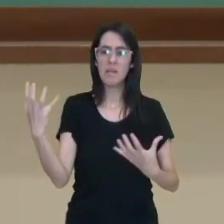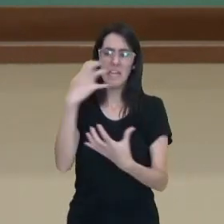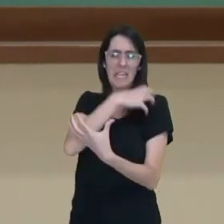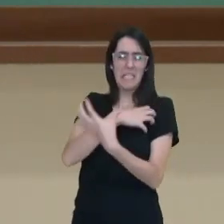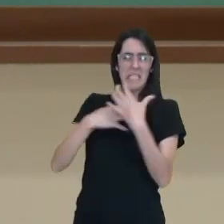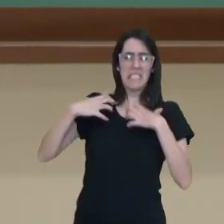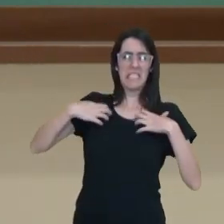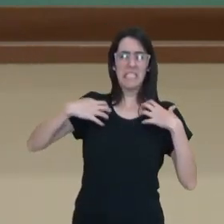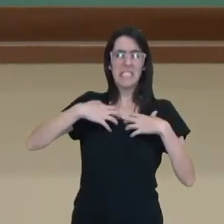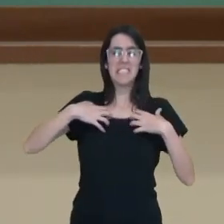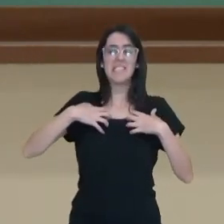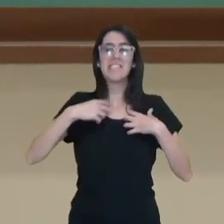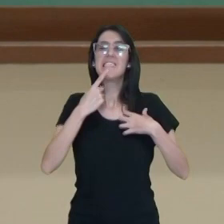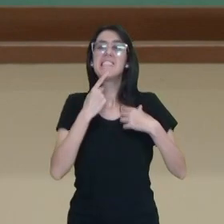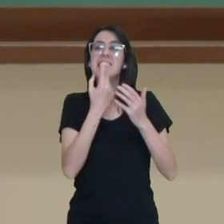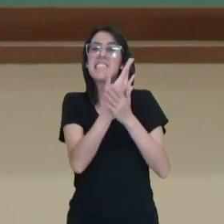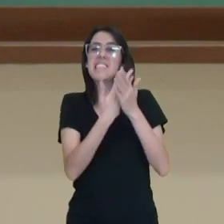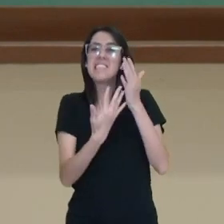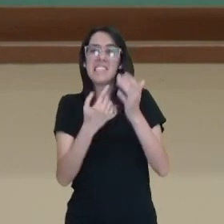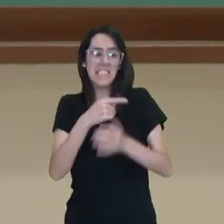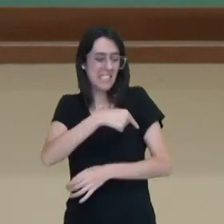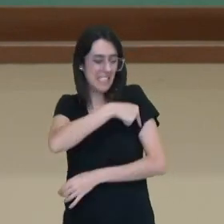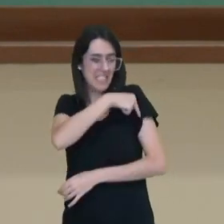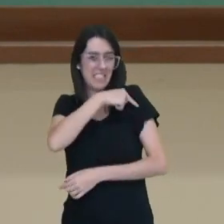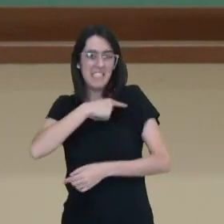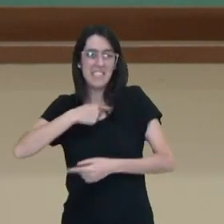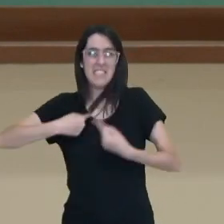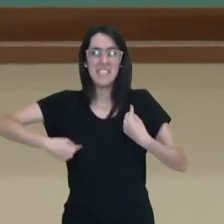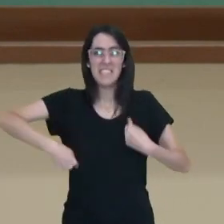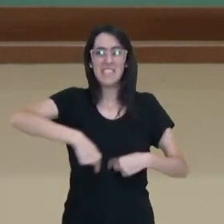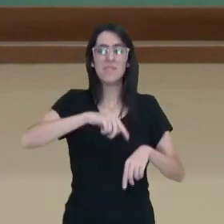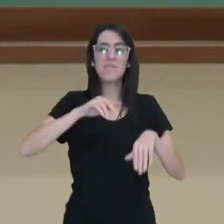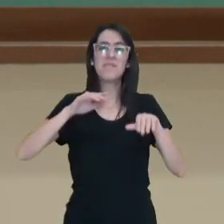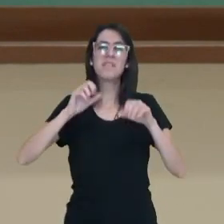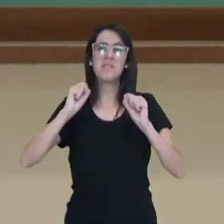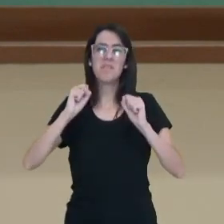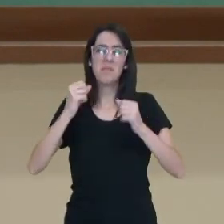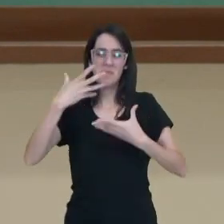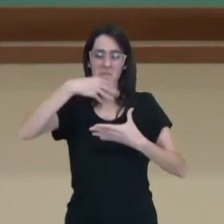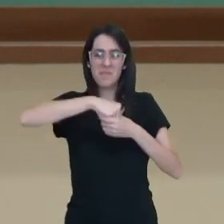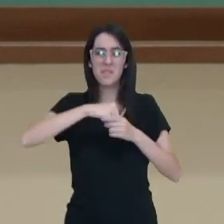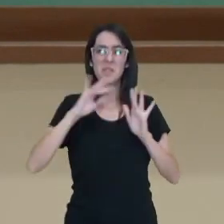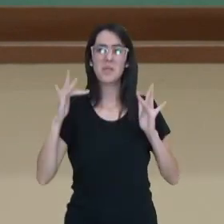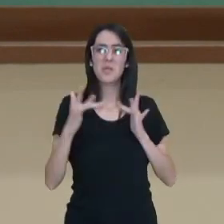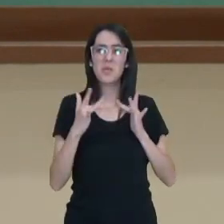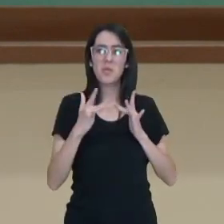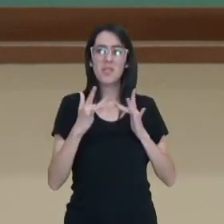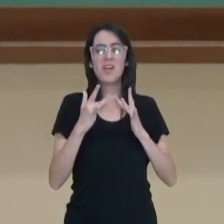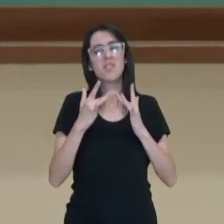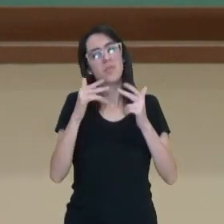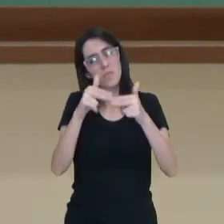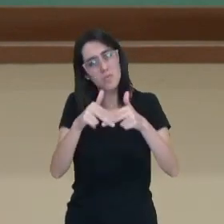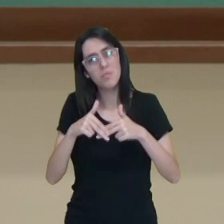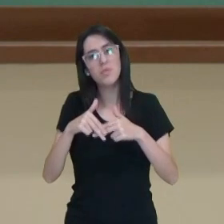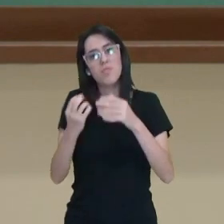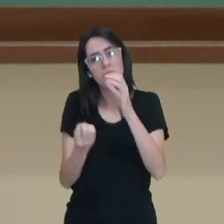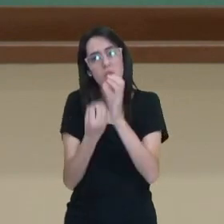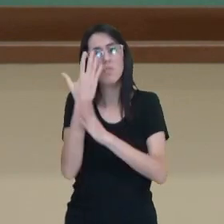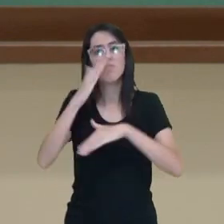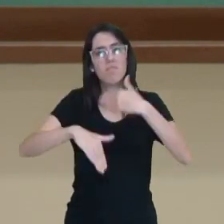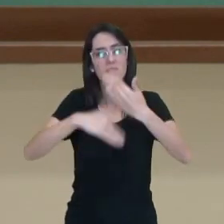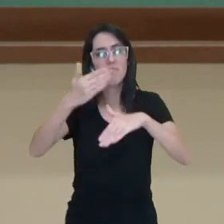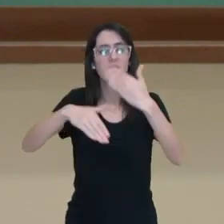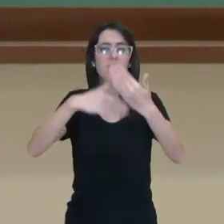pessoa, e daí quando eles carregavam o animal morto ali sangrando, esse sangue entrava em contato com o corpo humano, né? E daí o